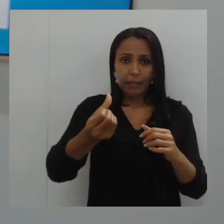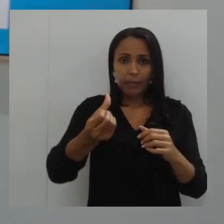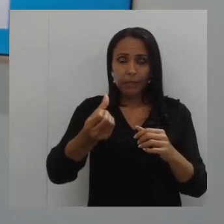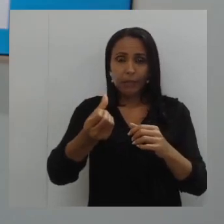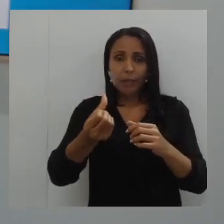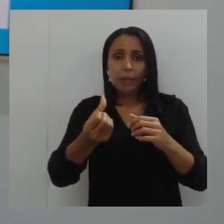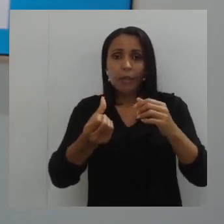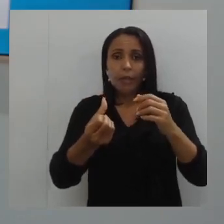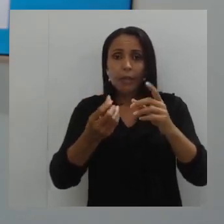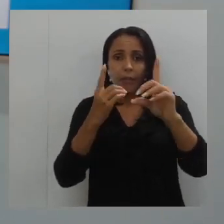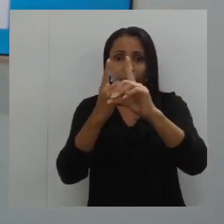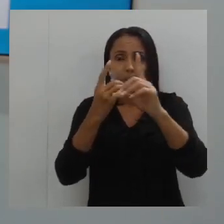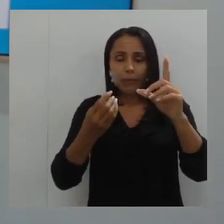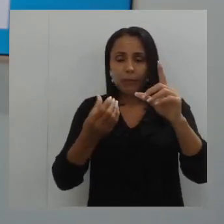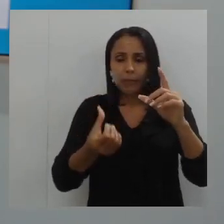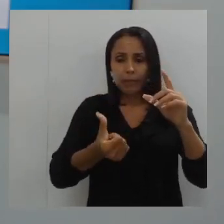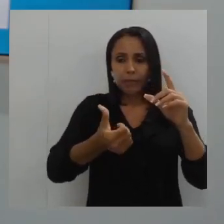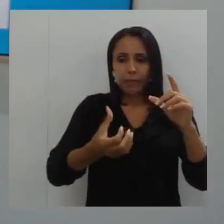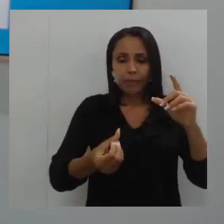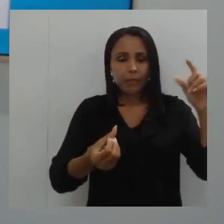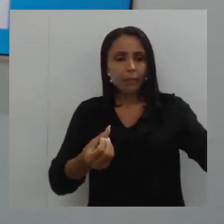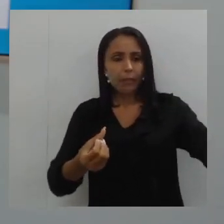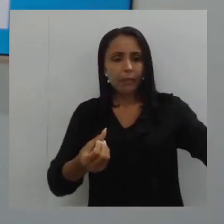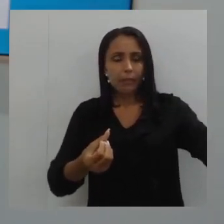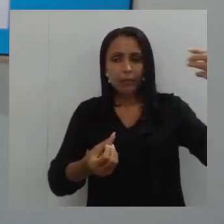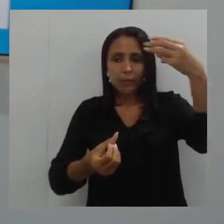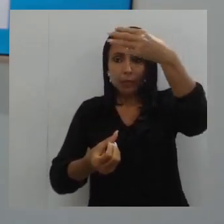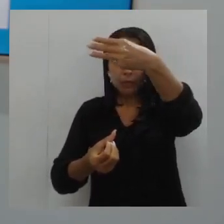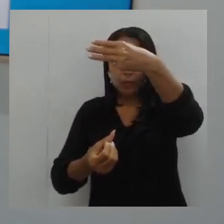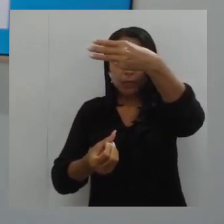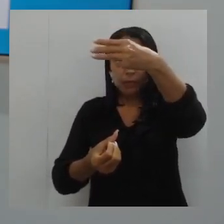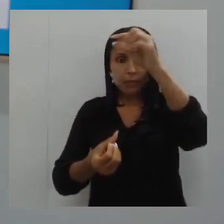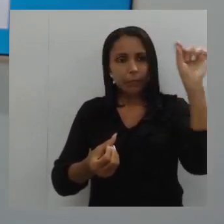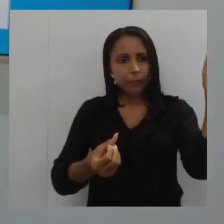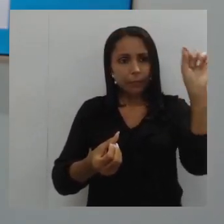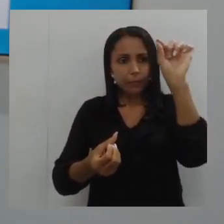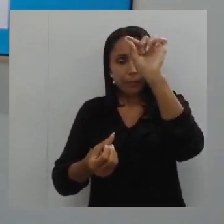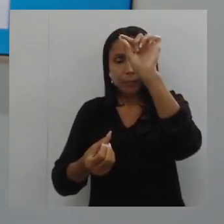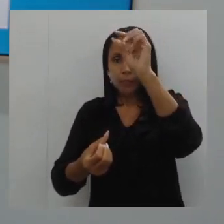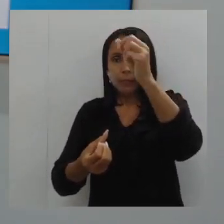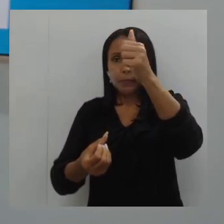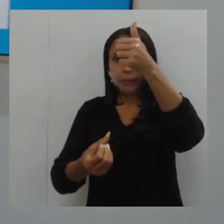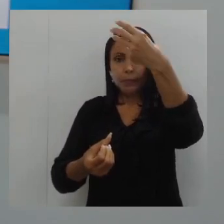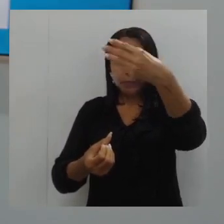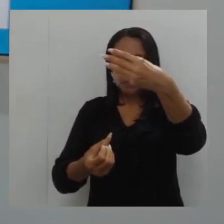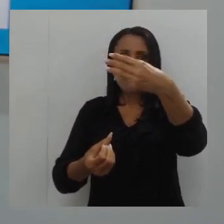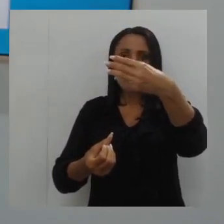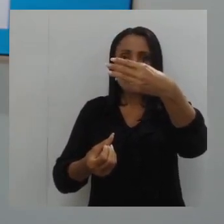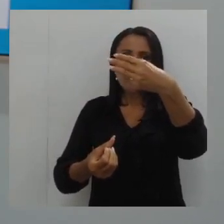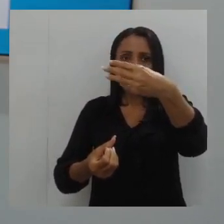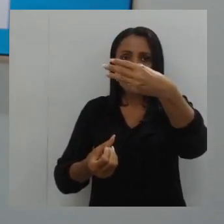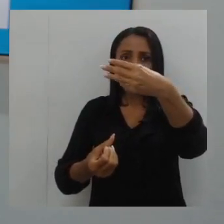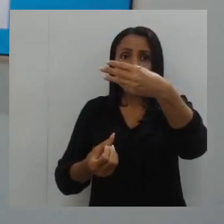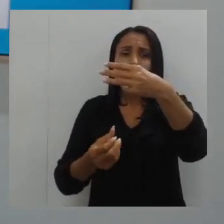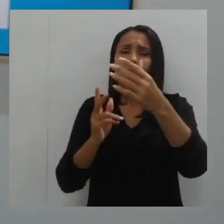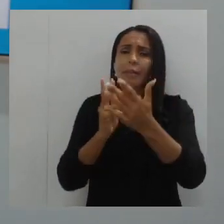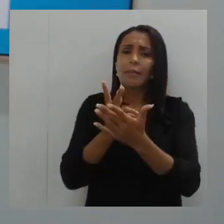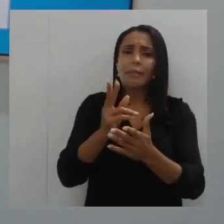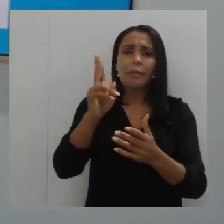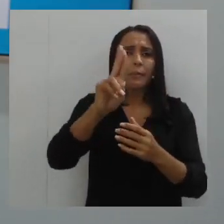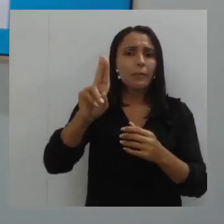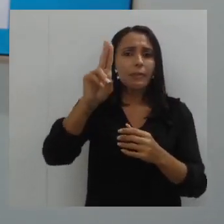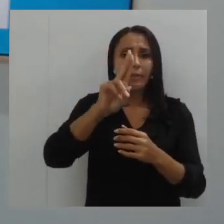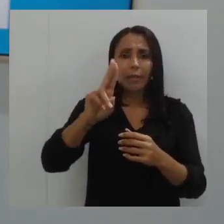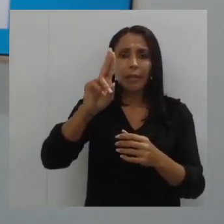o vértice aqui com 3. Então eu localizei mais uma figura. Então isso é sempre utilizado no dia a dia